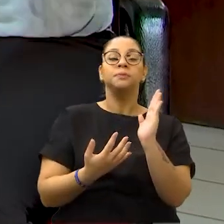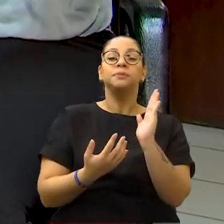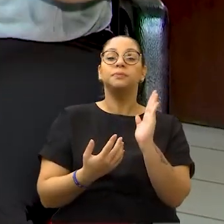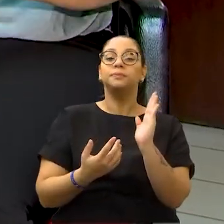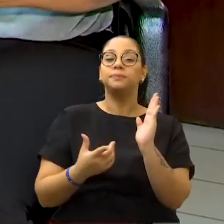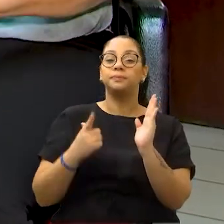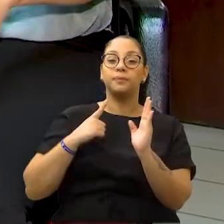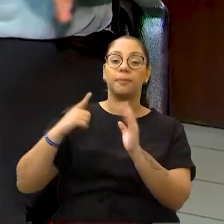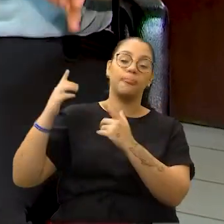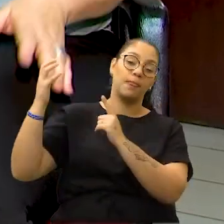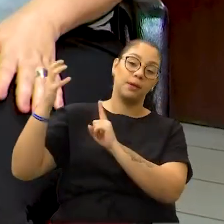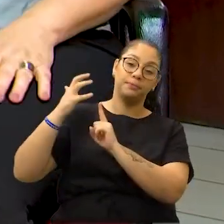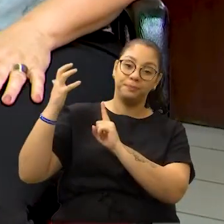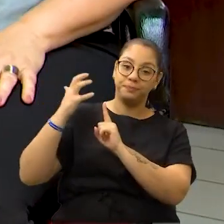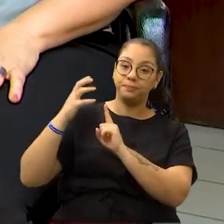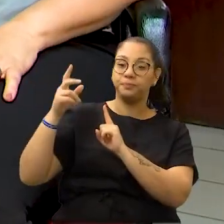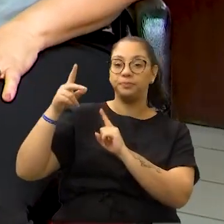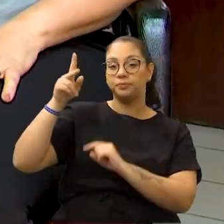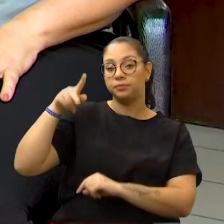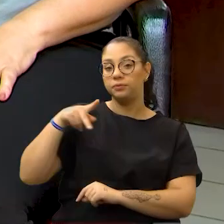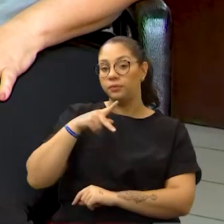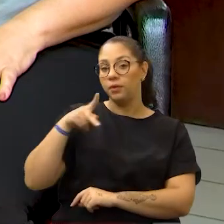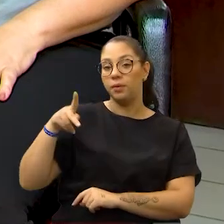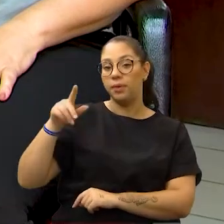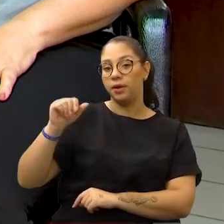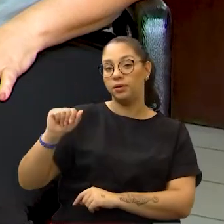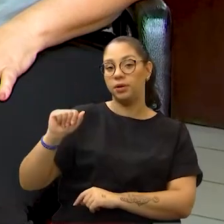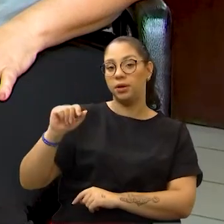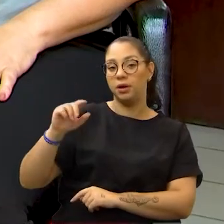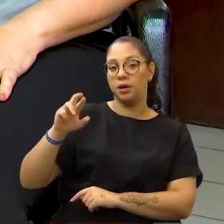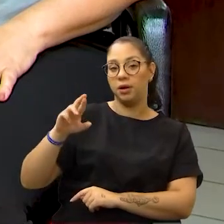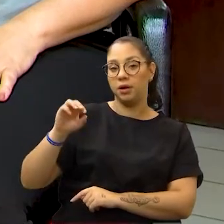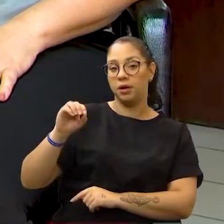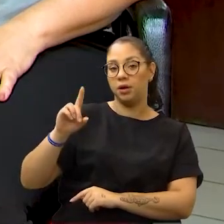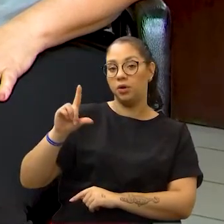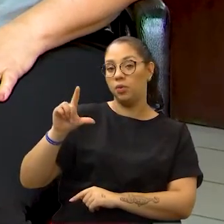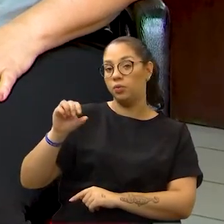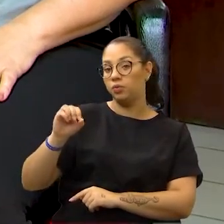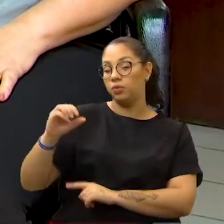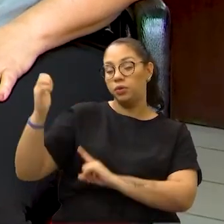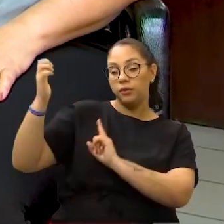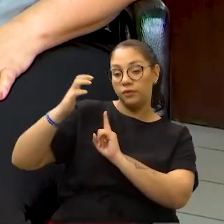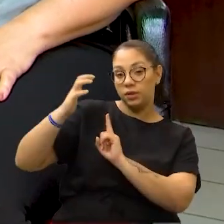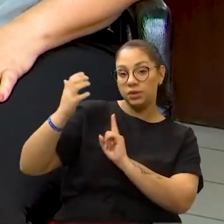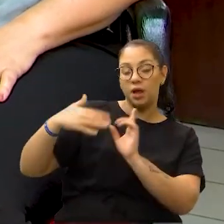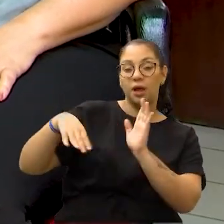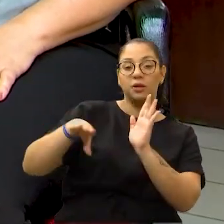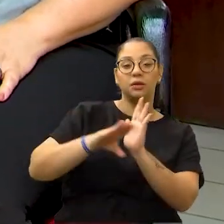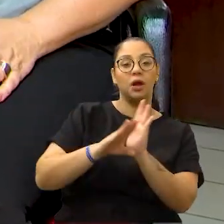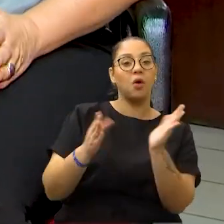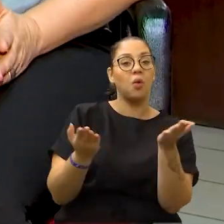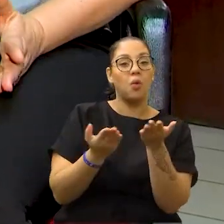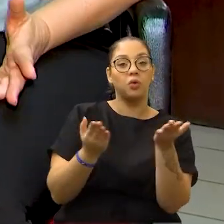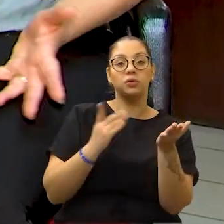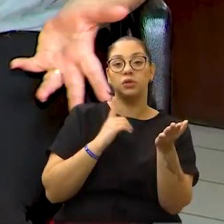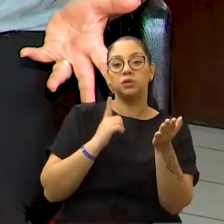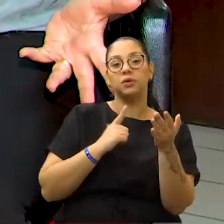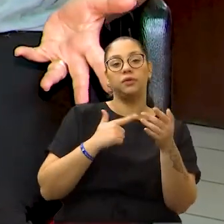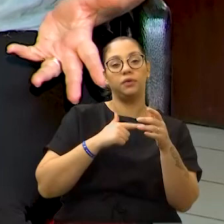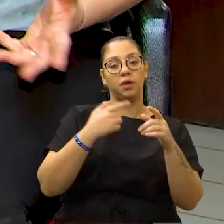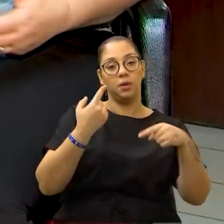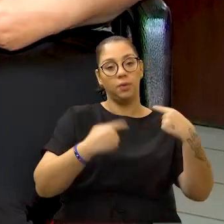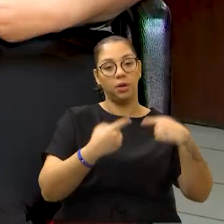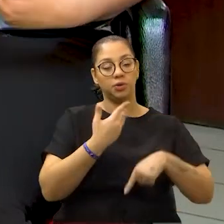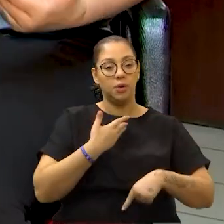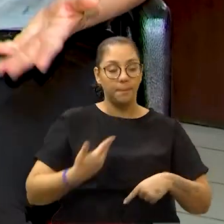ela continua aqui presente em nossos trabalhos e, lógico, com a evolução das